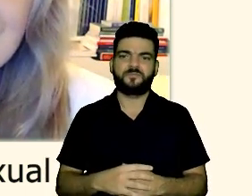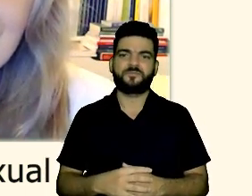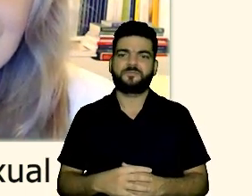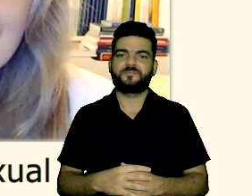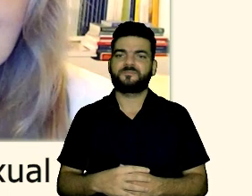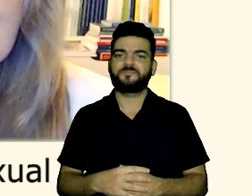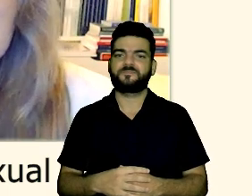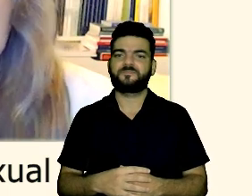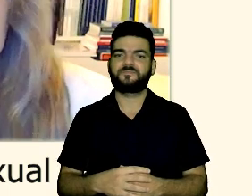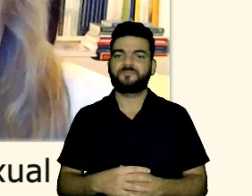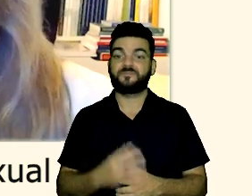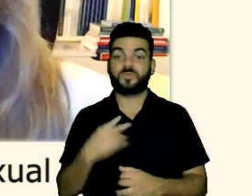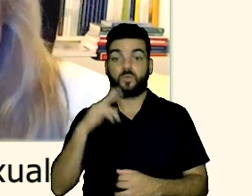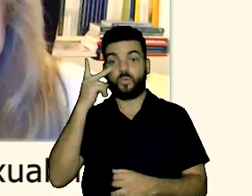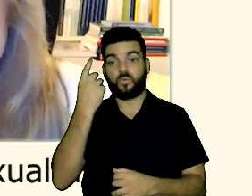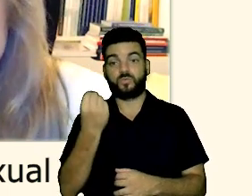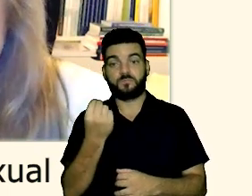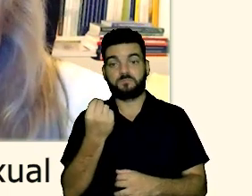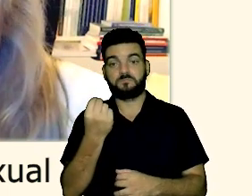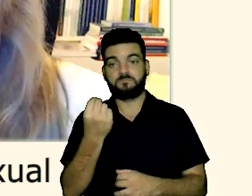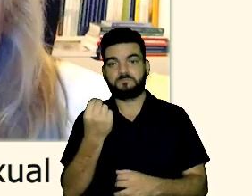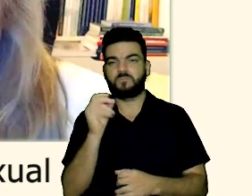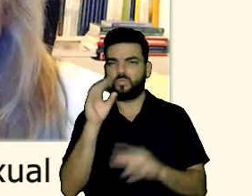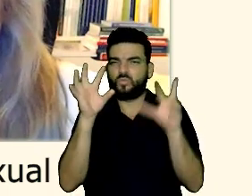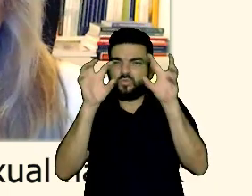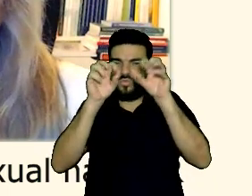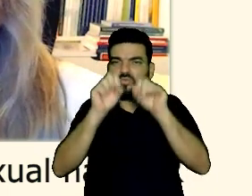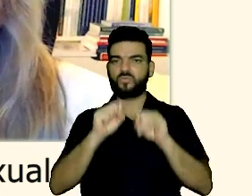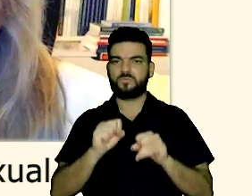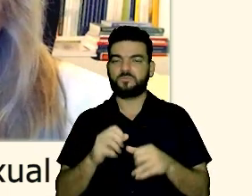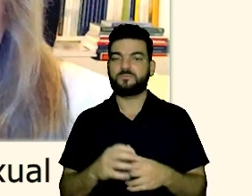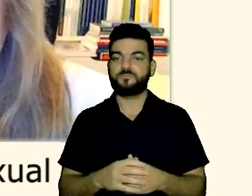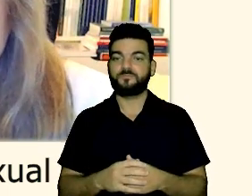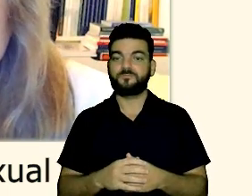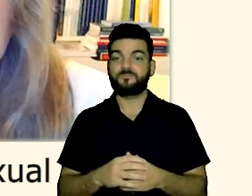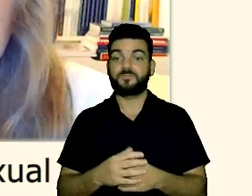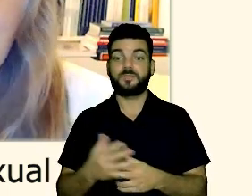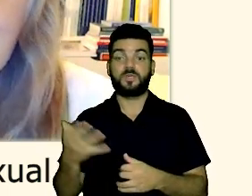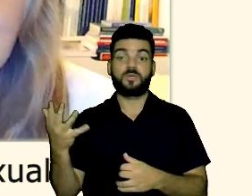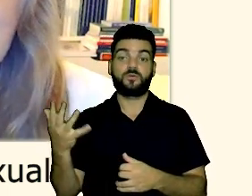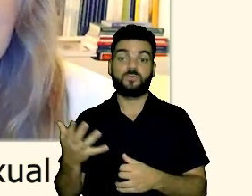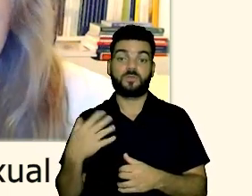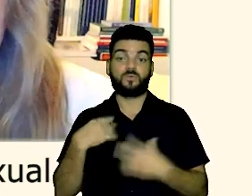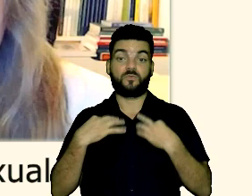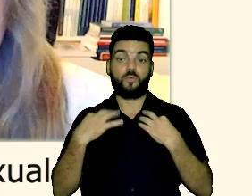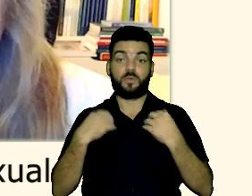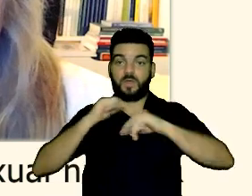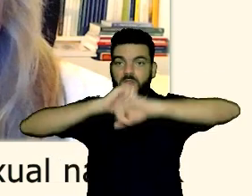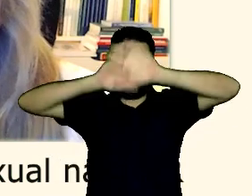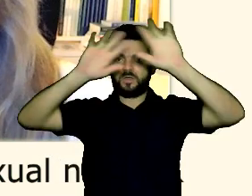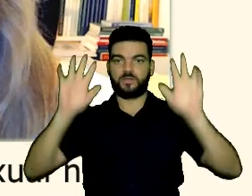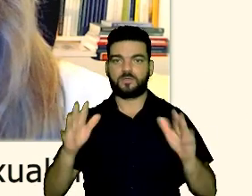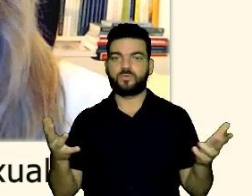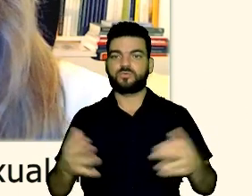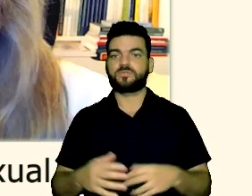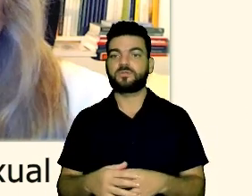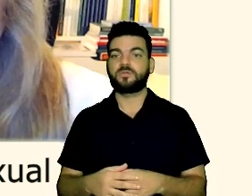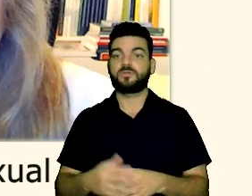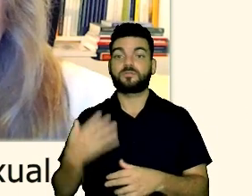escuros. E tenho aqui visto uma roupa clara hoje. Tenho aqui no meu ambiente que eu estudo, que eu trabalho,